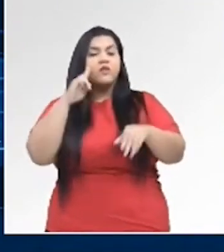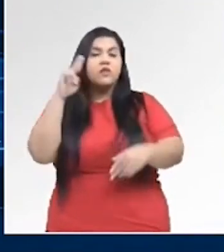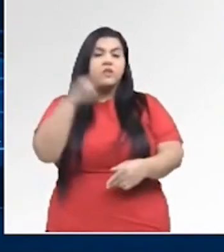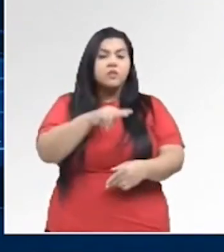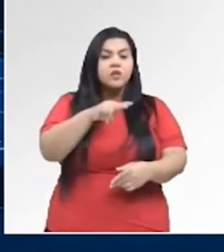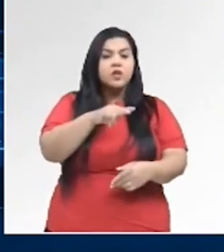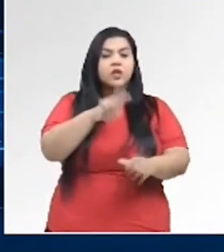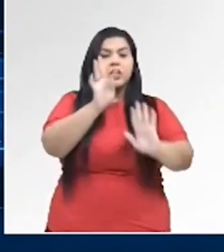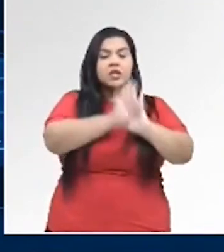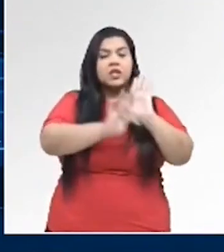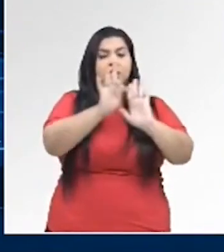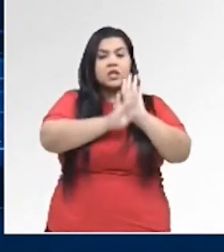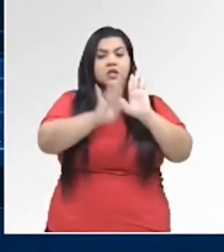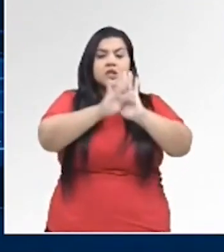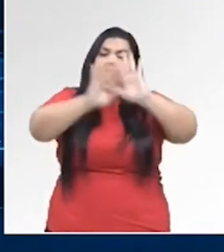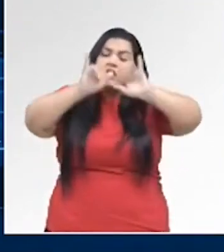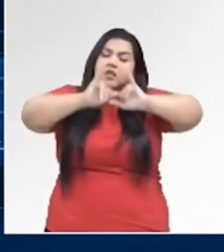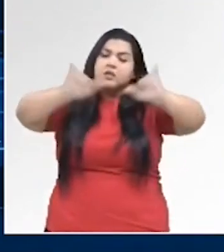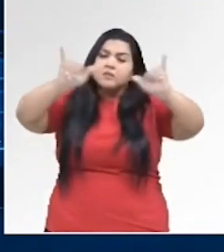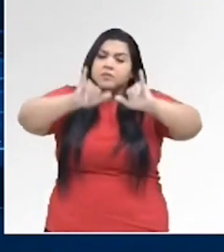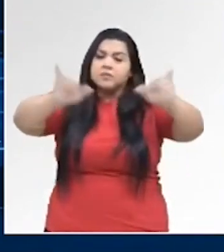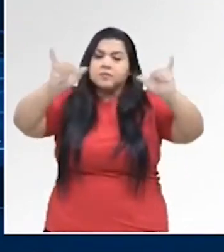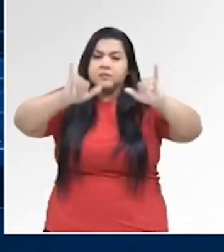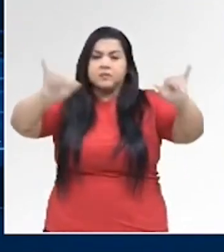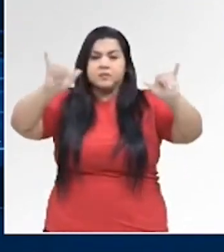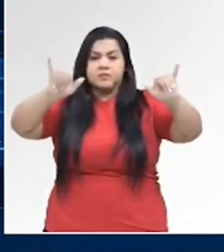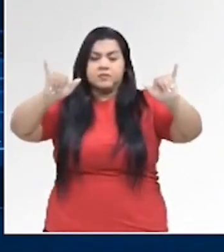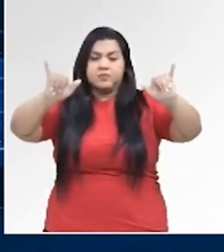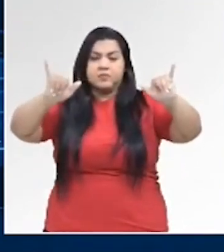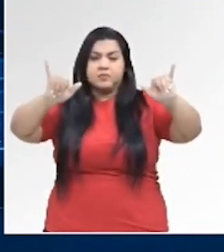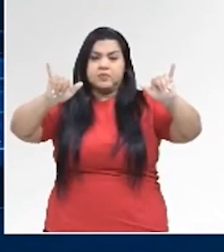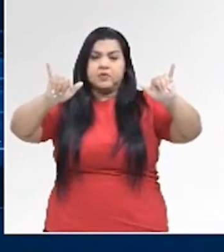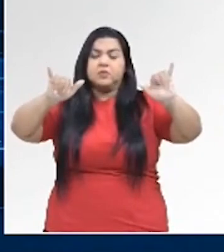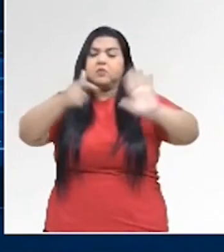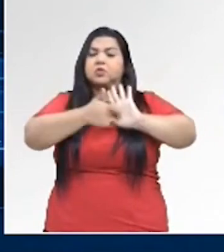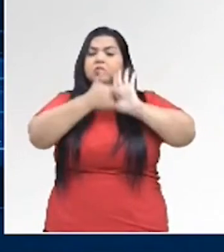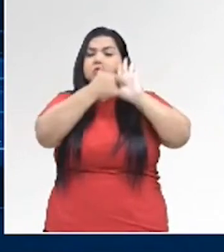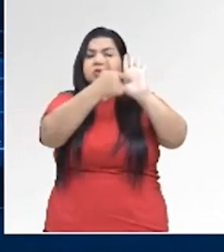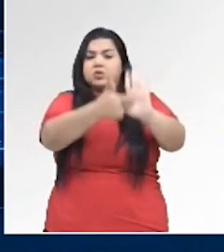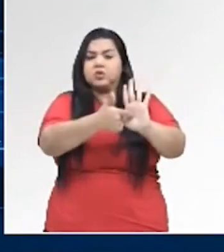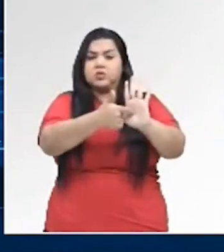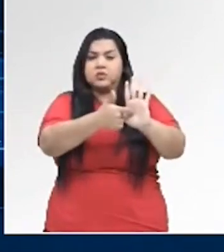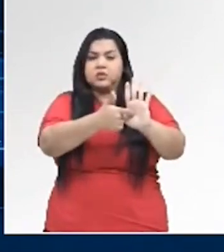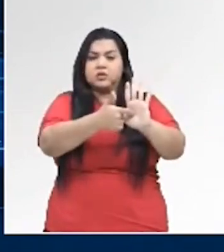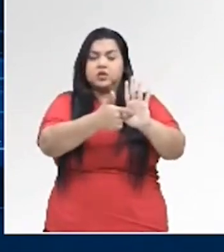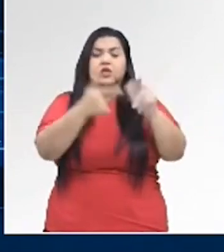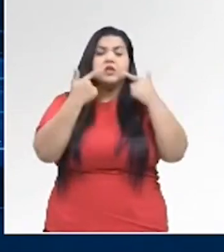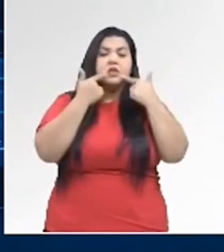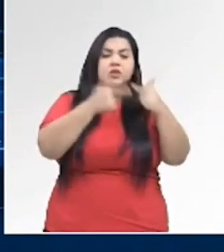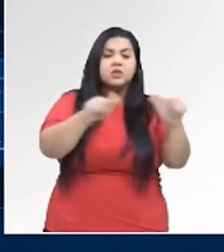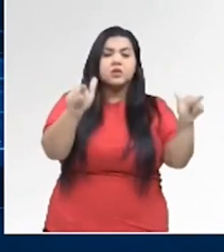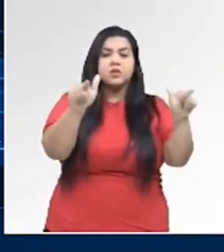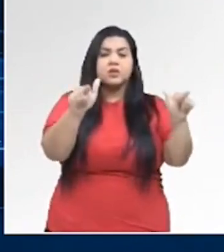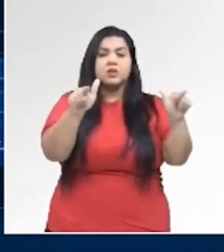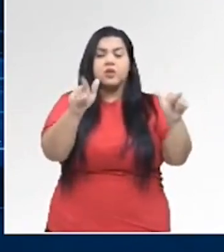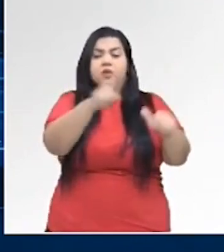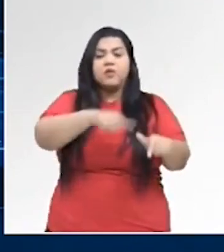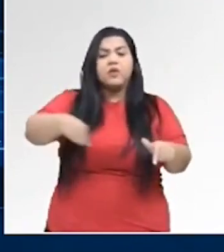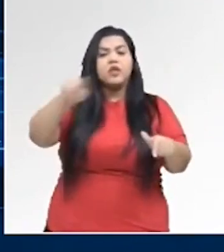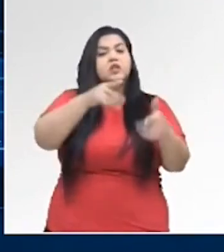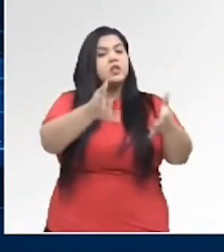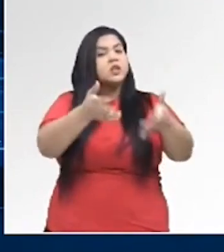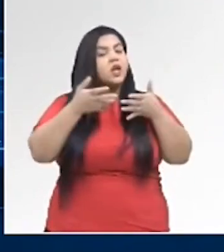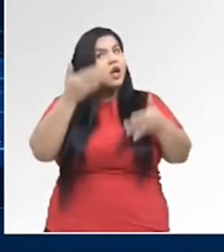em textos de publicidade, tá? Eles trazem aquela linguagem, né, que você requer